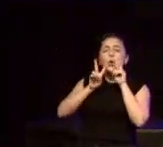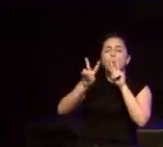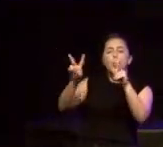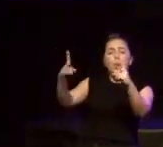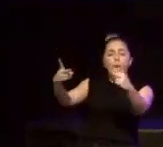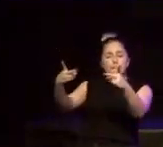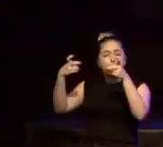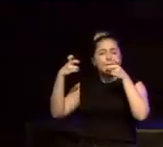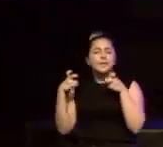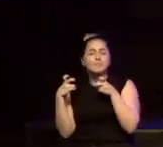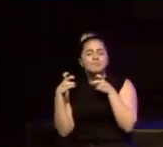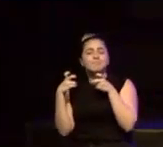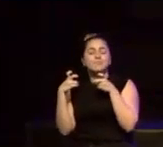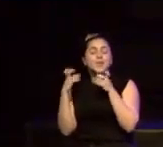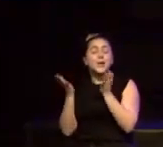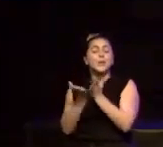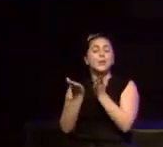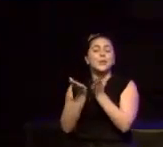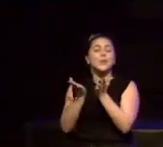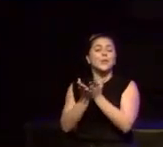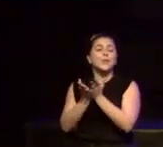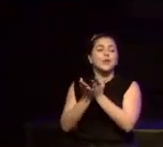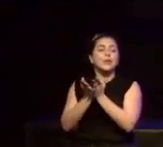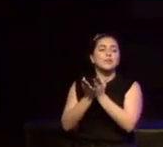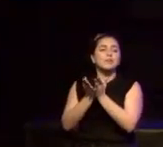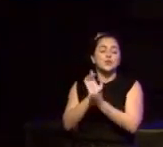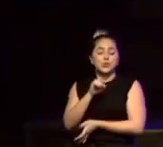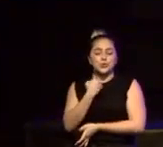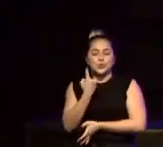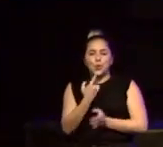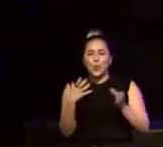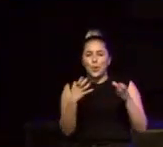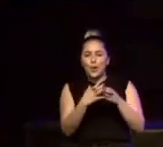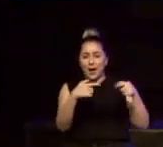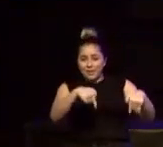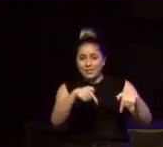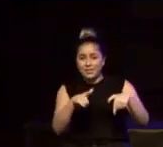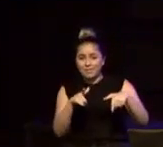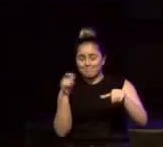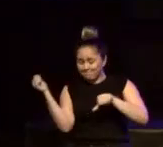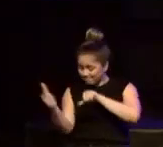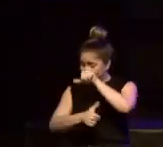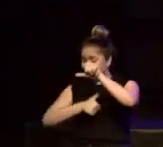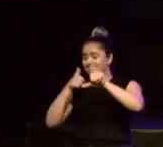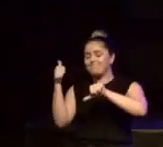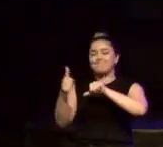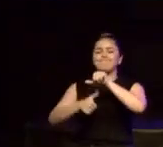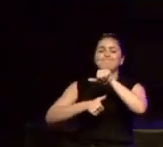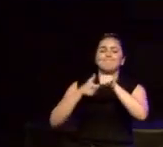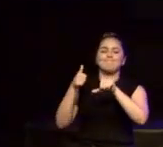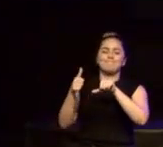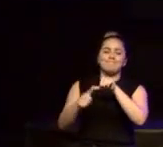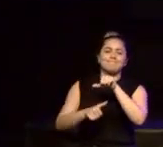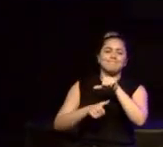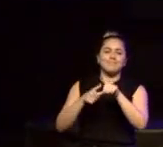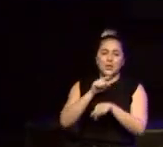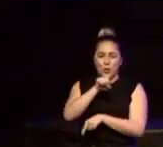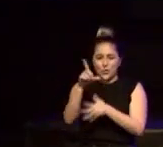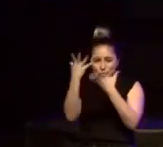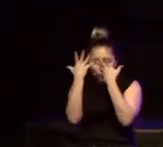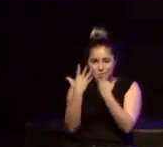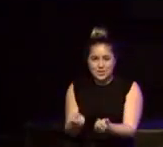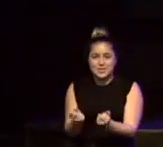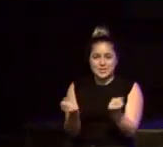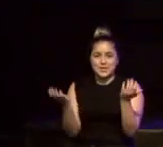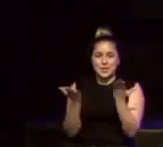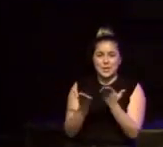mundo, sobre os cristãos, pelo menos em nossa comunidade, talvez também seja transformada. Você recebe essa palavra